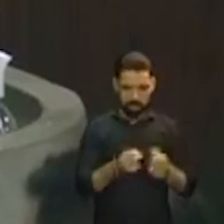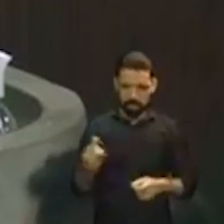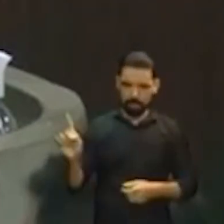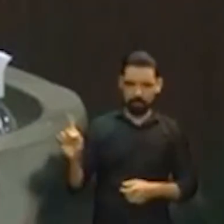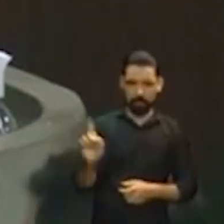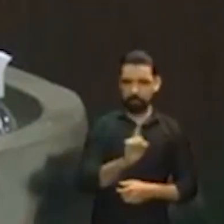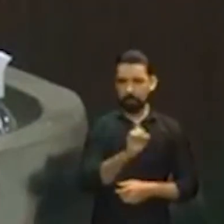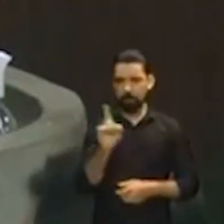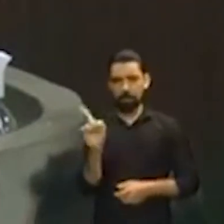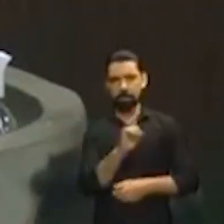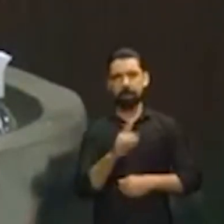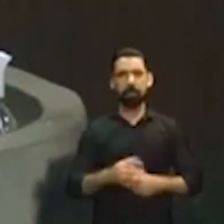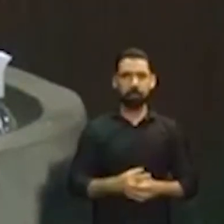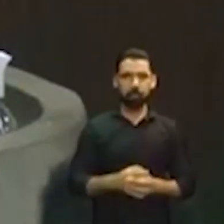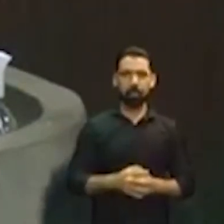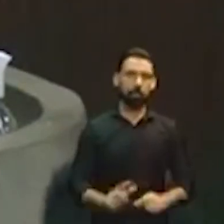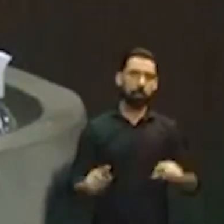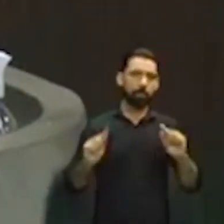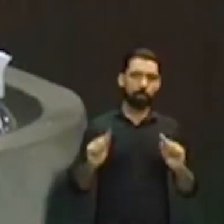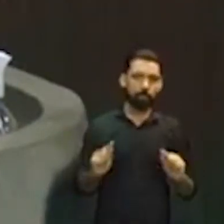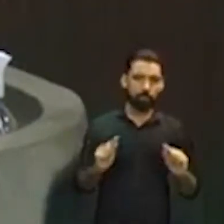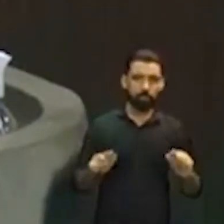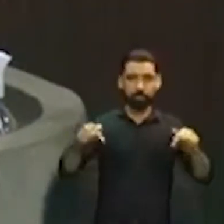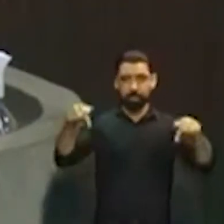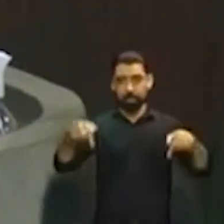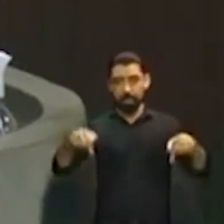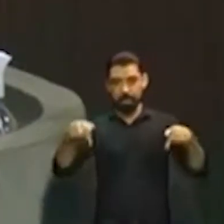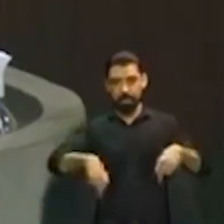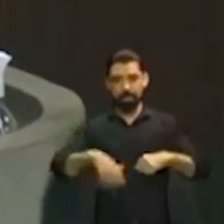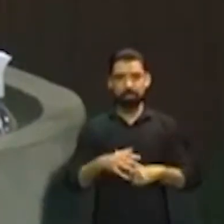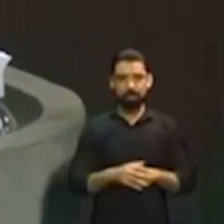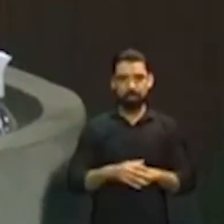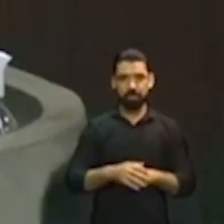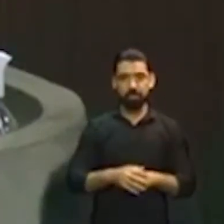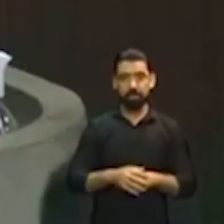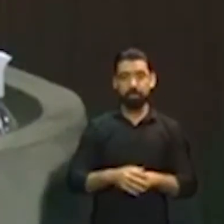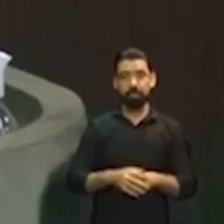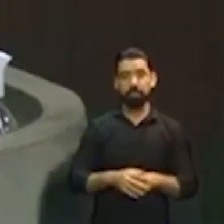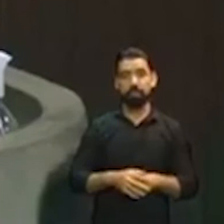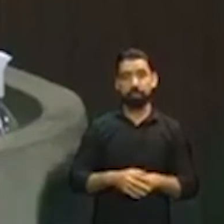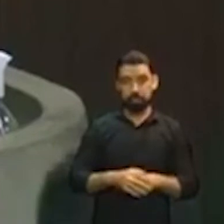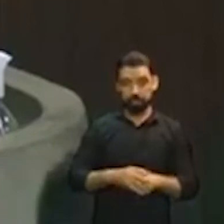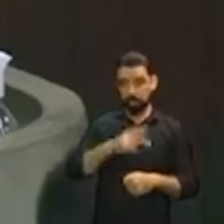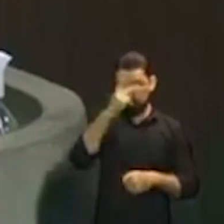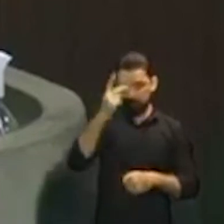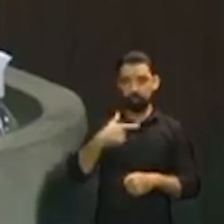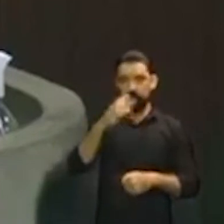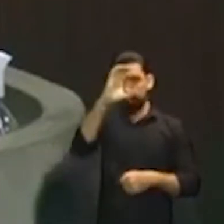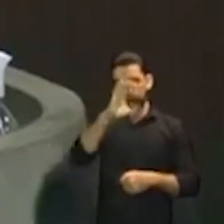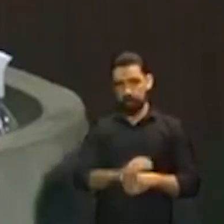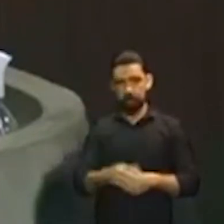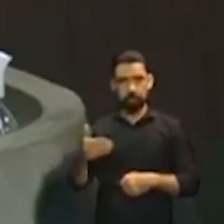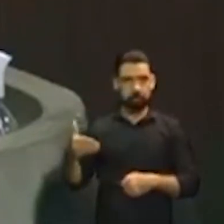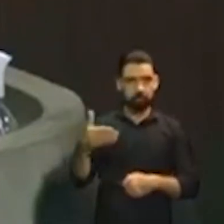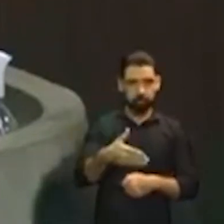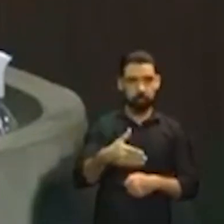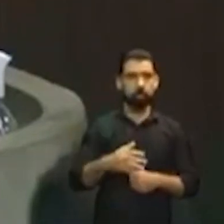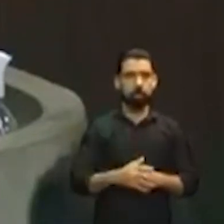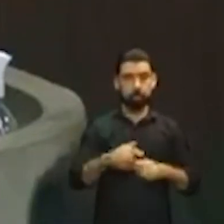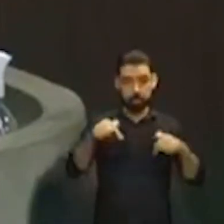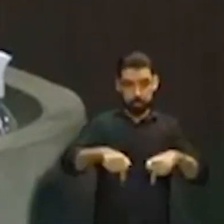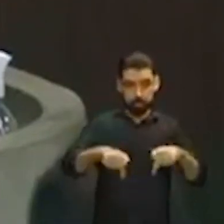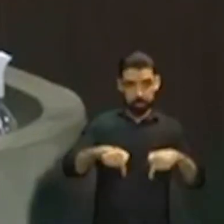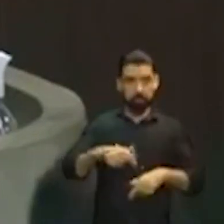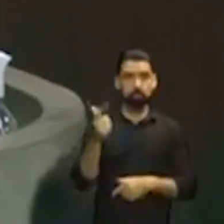admitir, entendeu? Que aqui, somente nessa tribuna, o cidadão chegue aqui